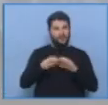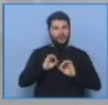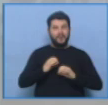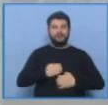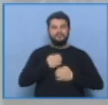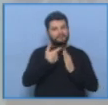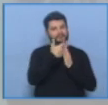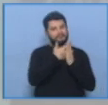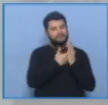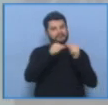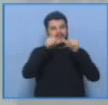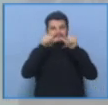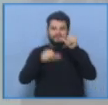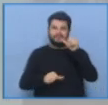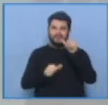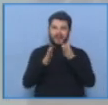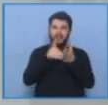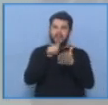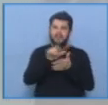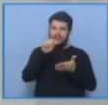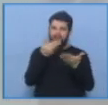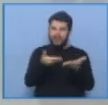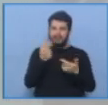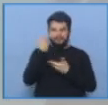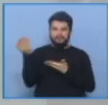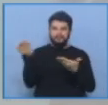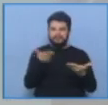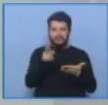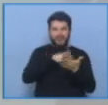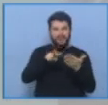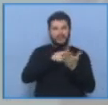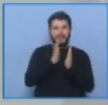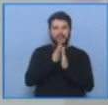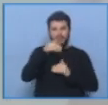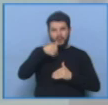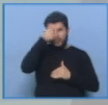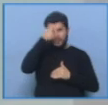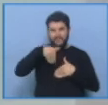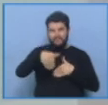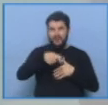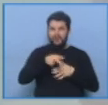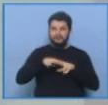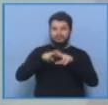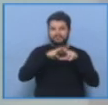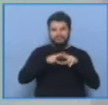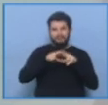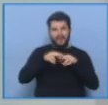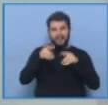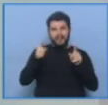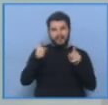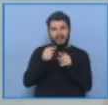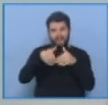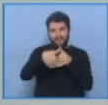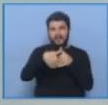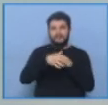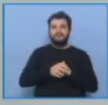maior estará nos textos bíblicos também, não é? Nomeadamente nos que são lidos nas missas deste domingo. Nós vamos analisá-los de forma mais breve,